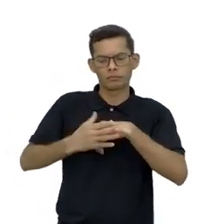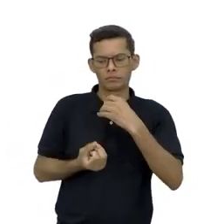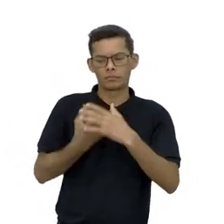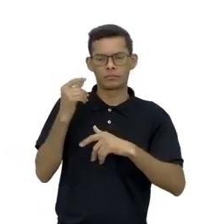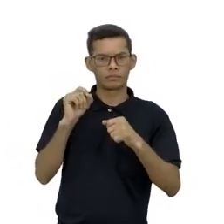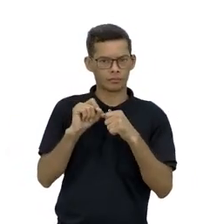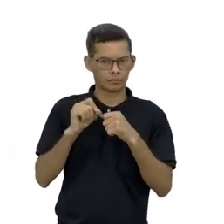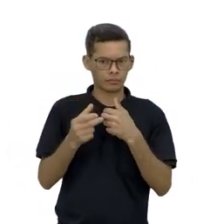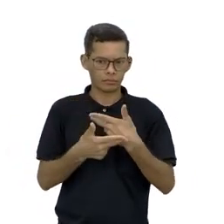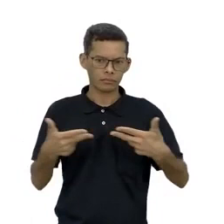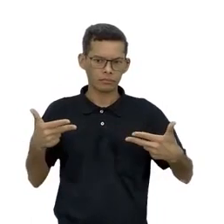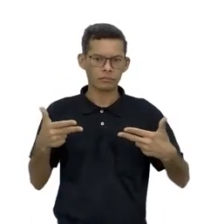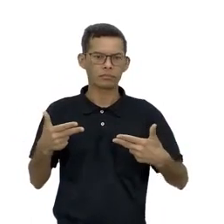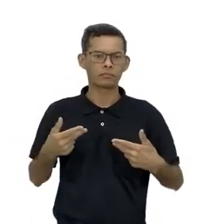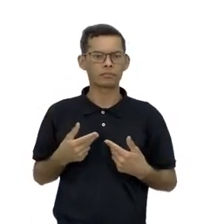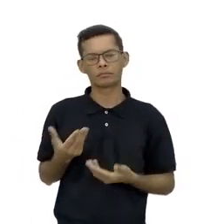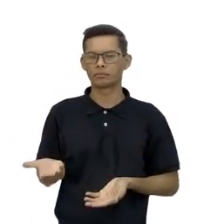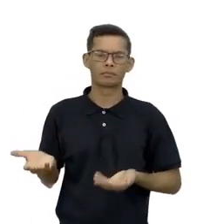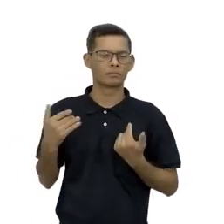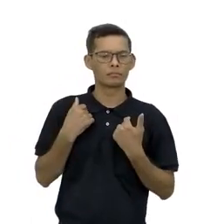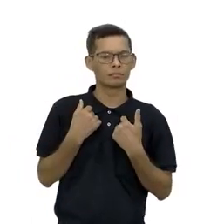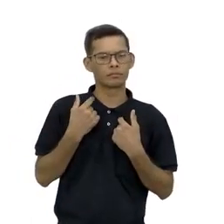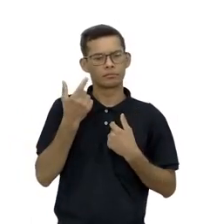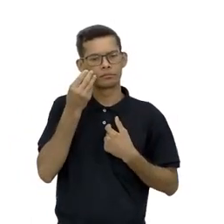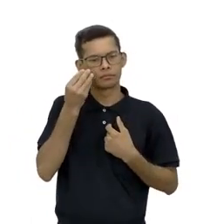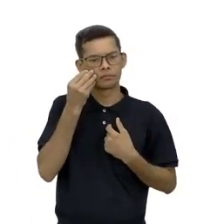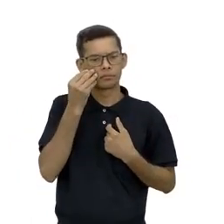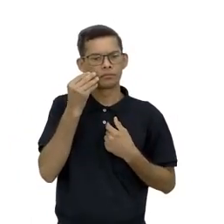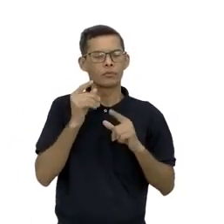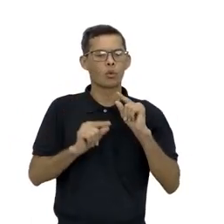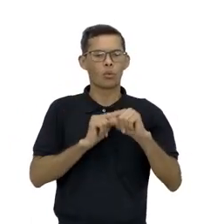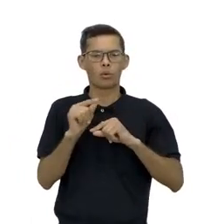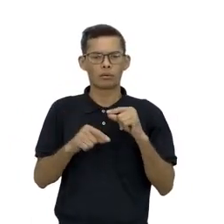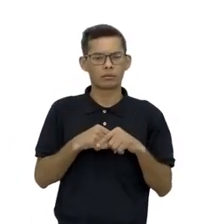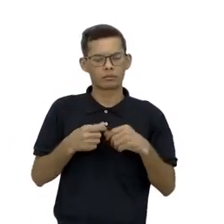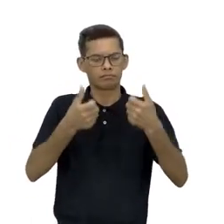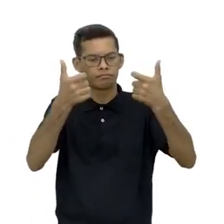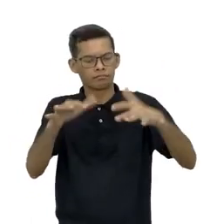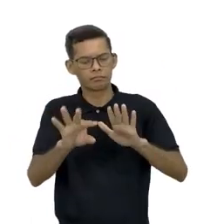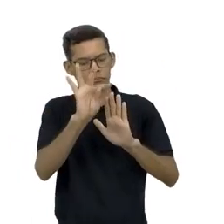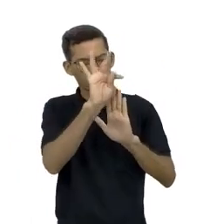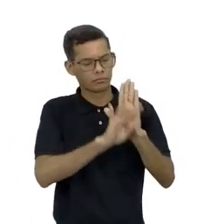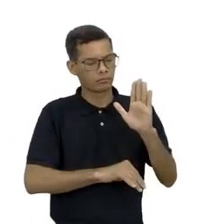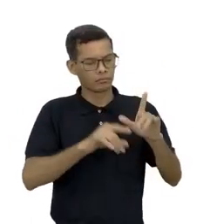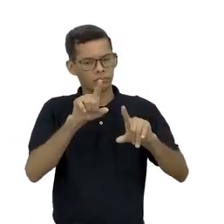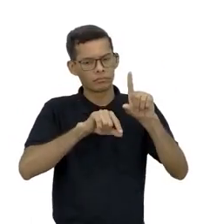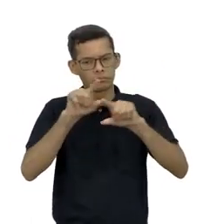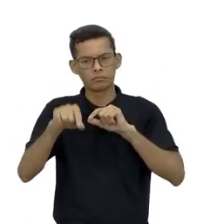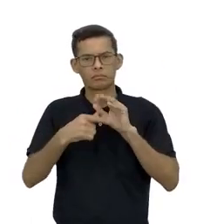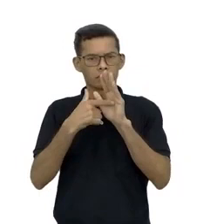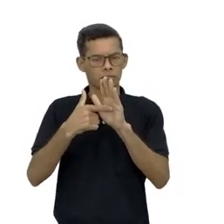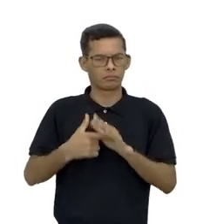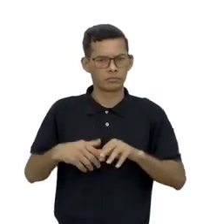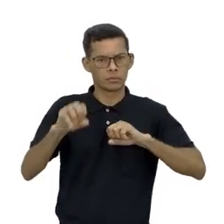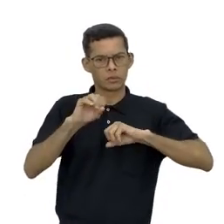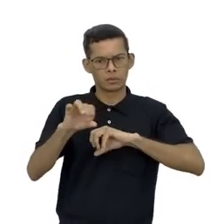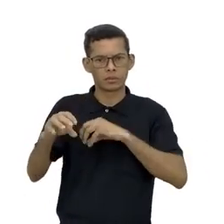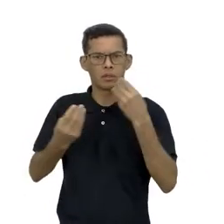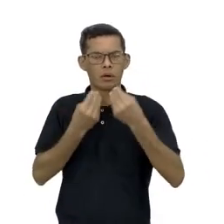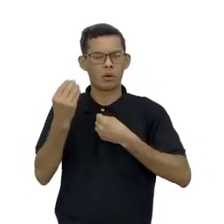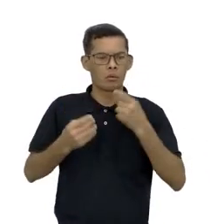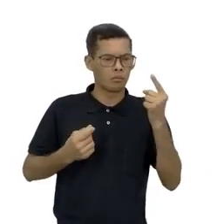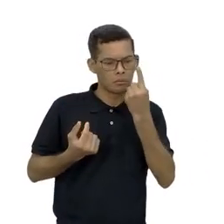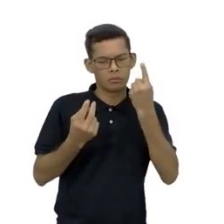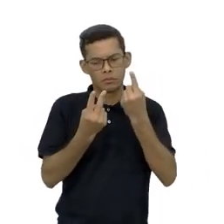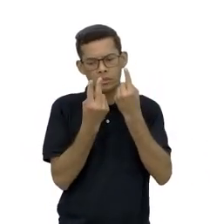realizar. Vamos explorar alguns desses textos e, especificamente, aqueles que ensinam passo a passo a